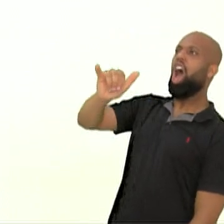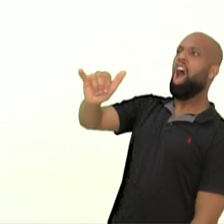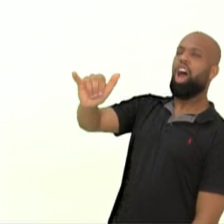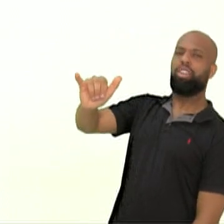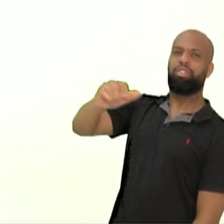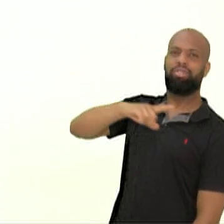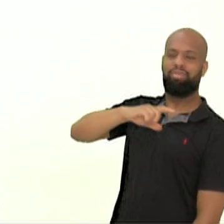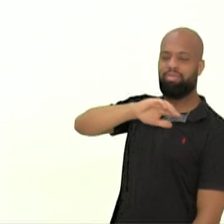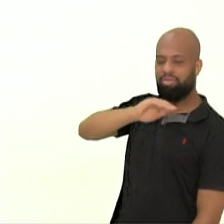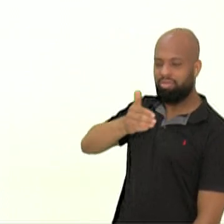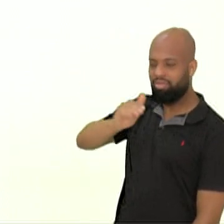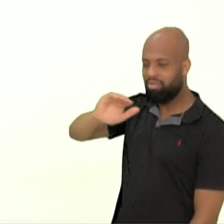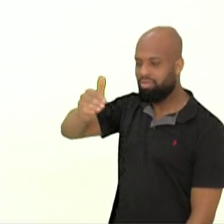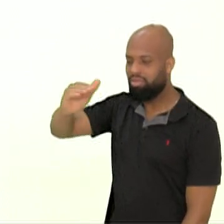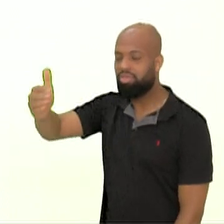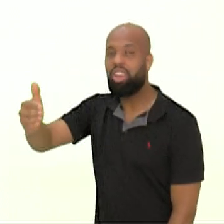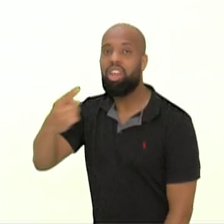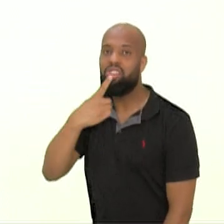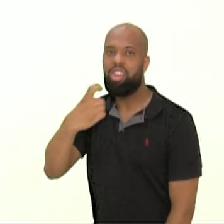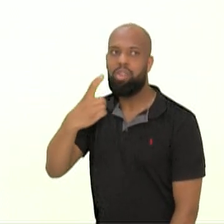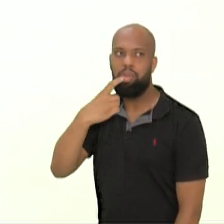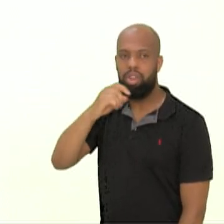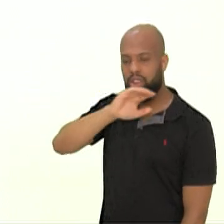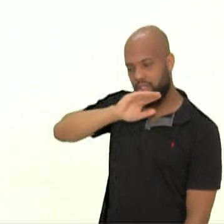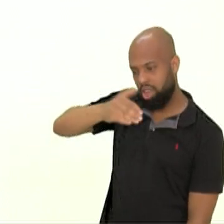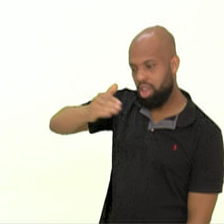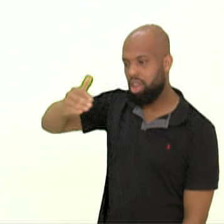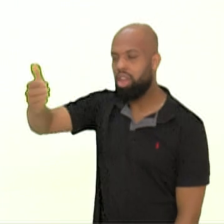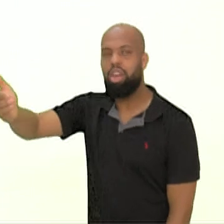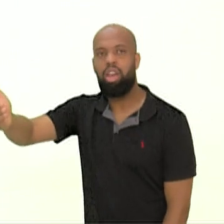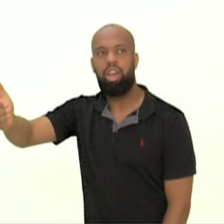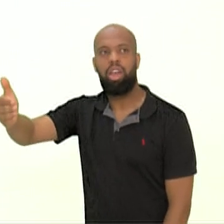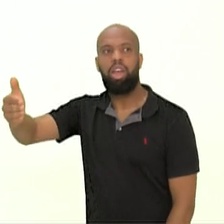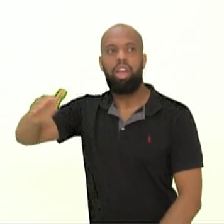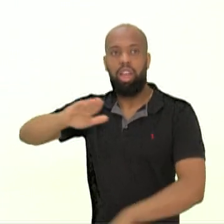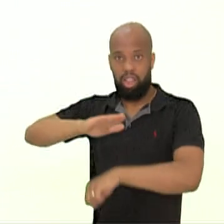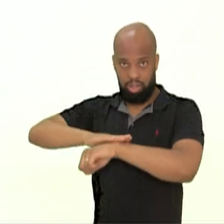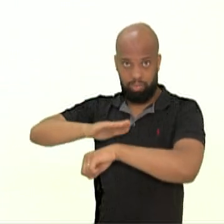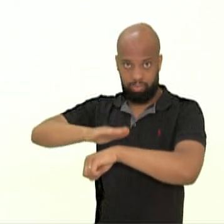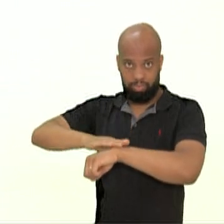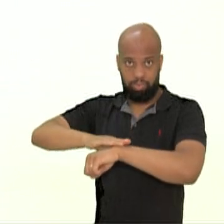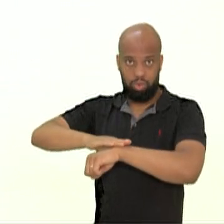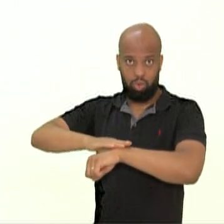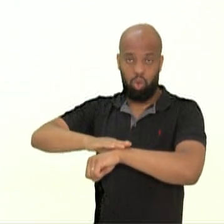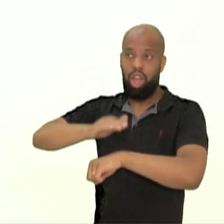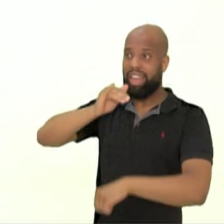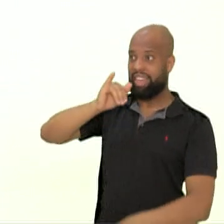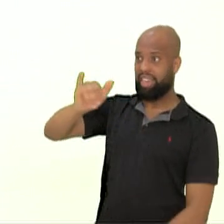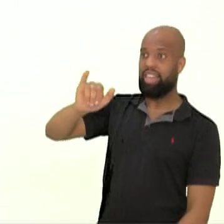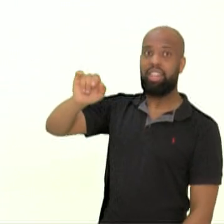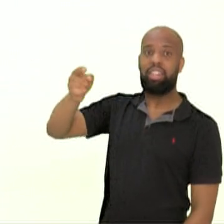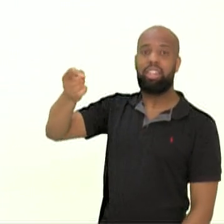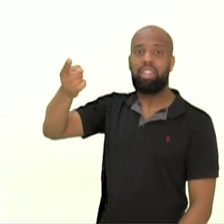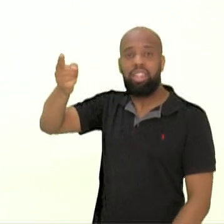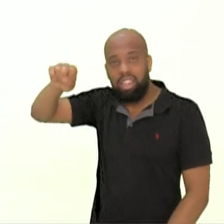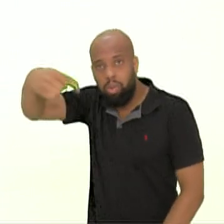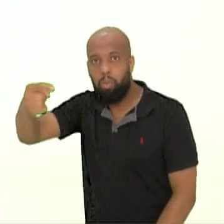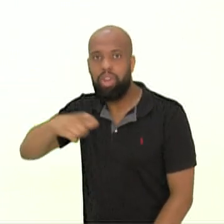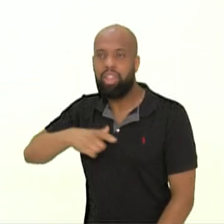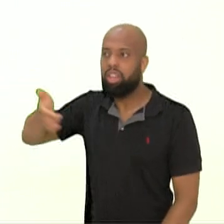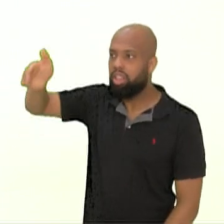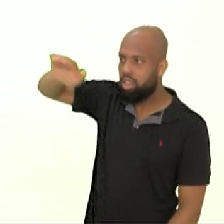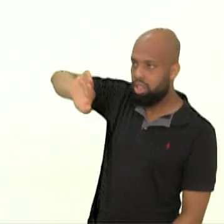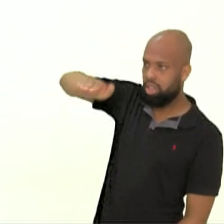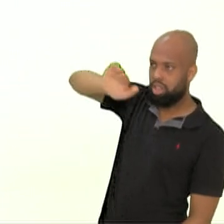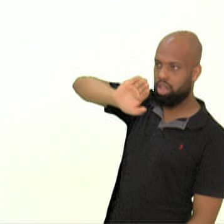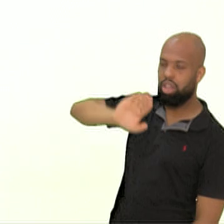emitido por aquela onda vermelha que está chegando ali até as rochas. E em azul, então, vai ser o reflexo dessas ondas. E aí você consegue